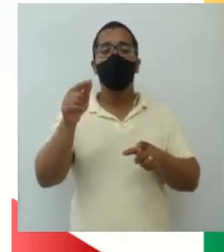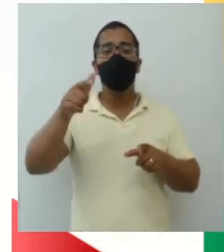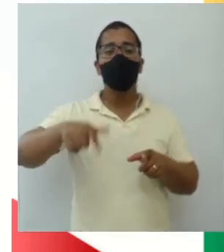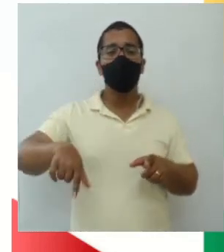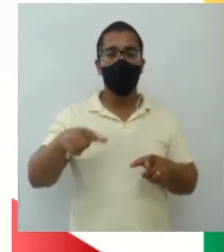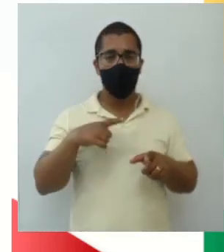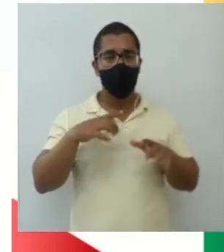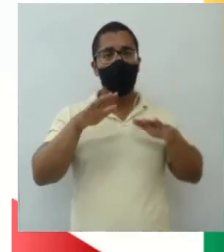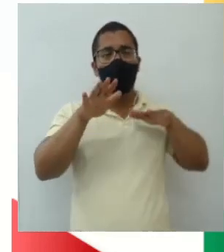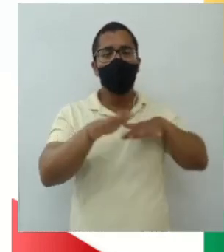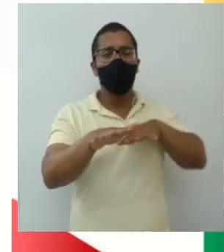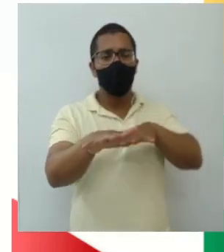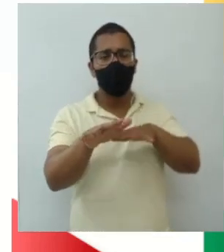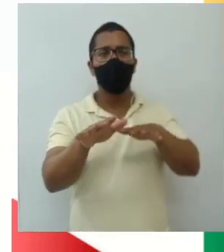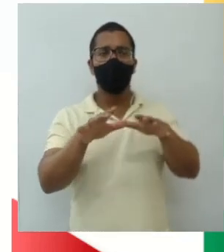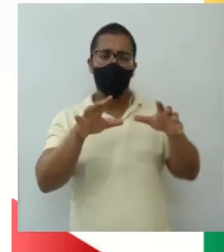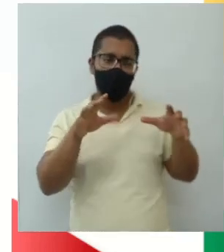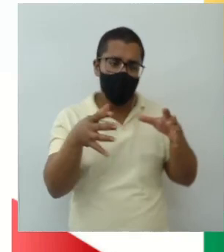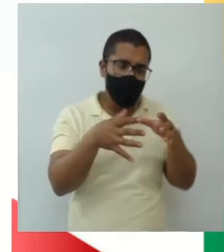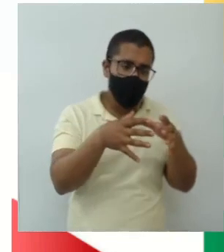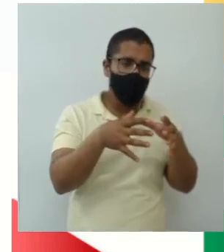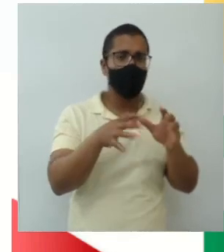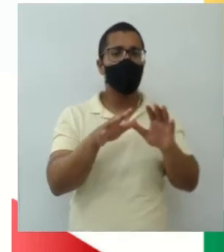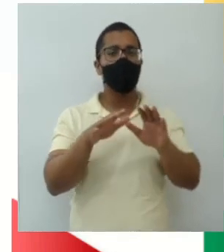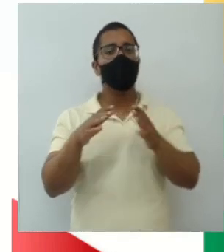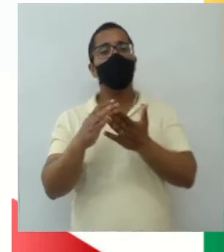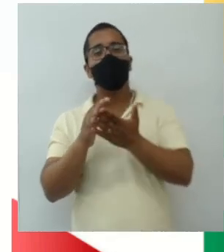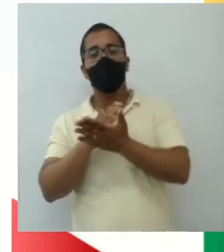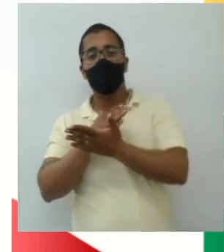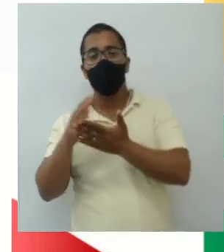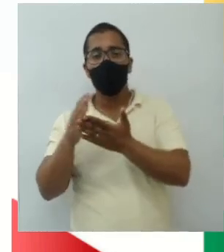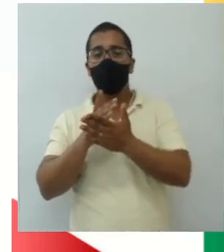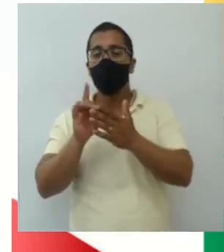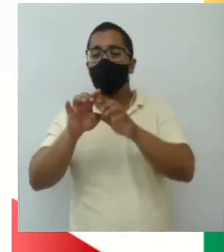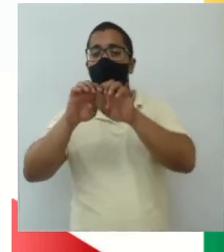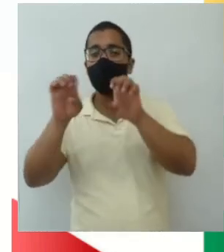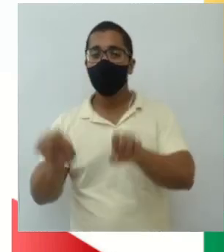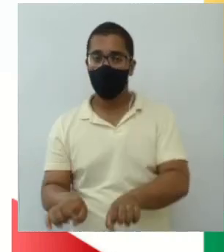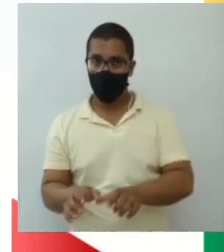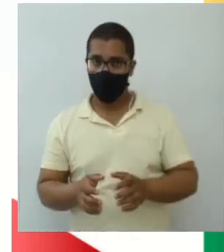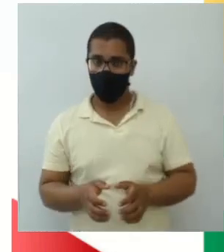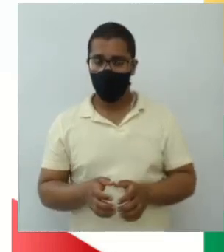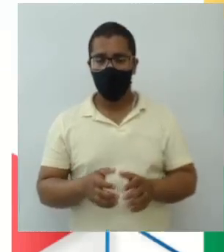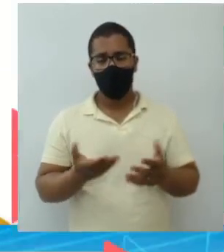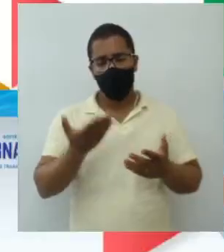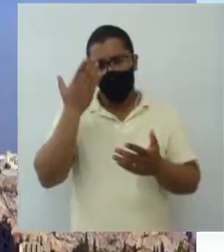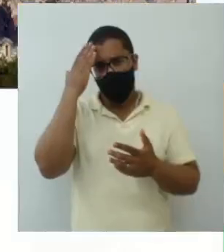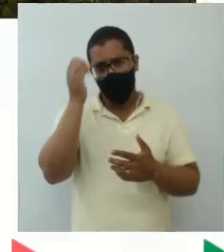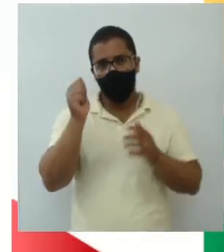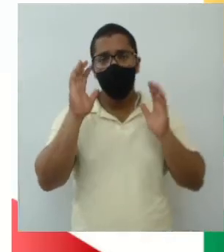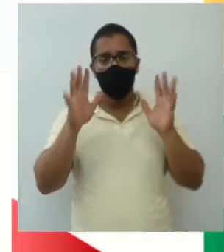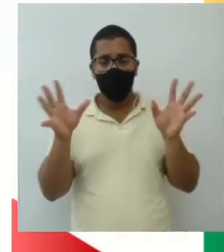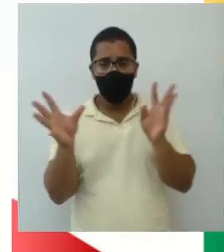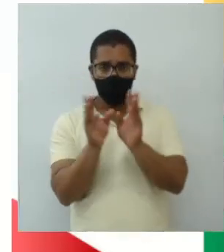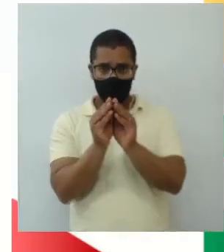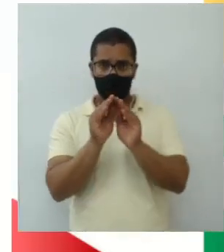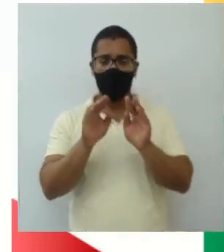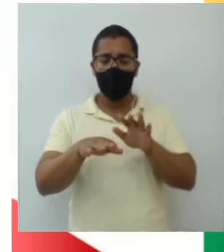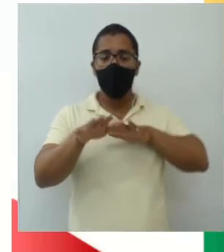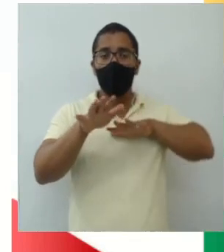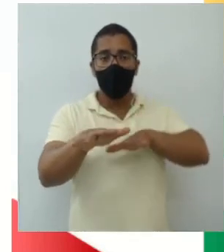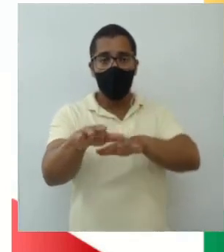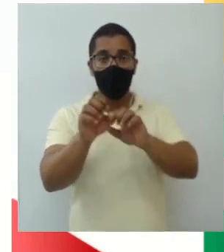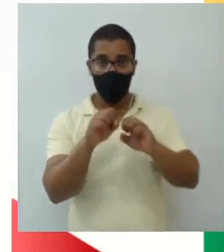que são mais conjunturais e outros que são mais estruturais. Então, sabendo que são movimentos sociais,